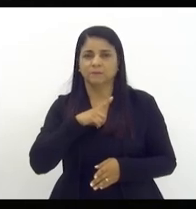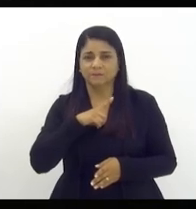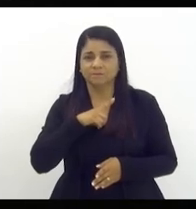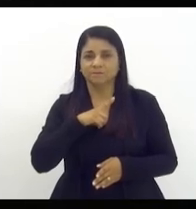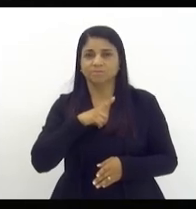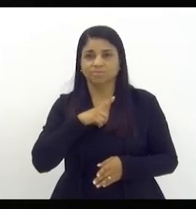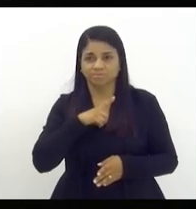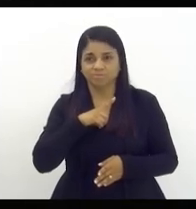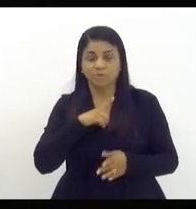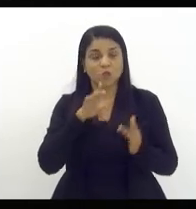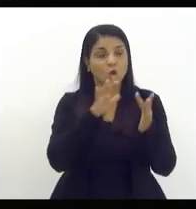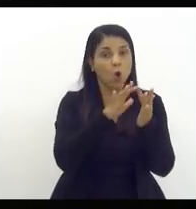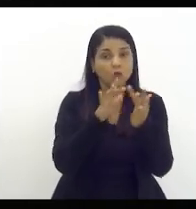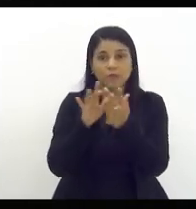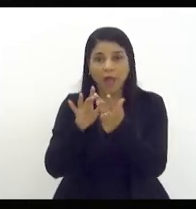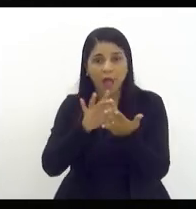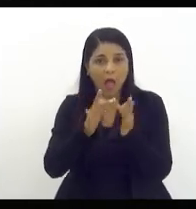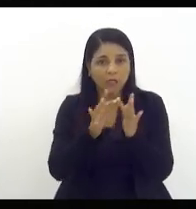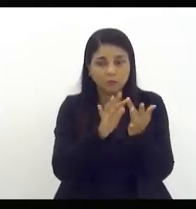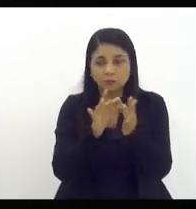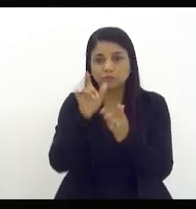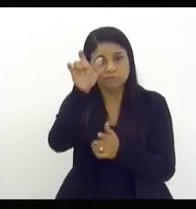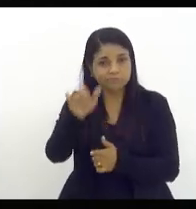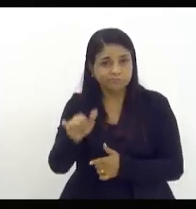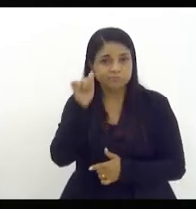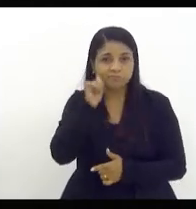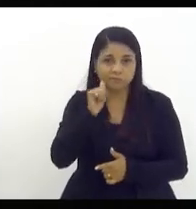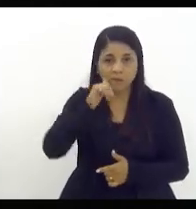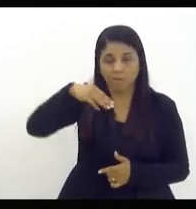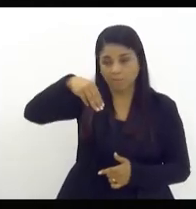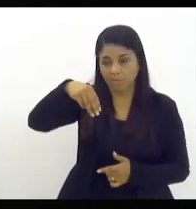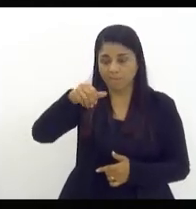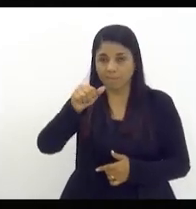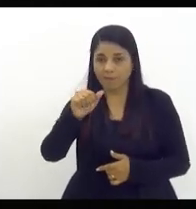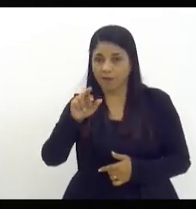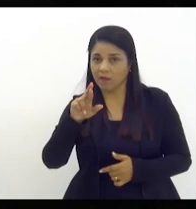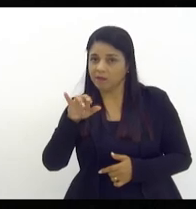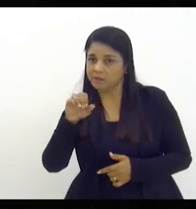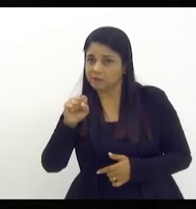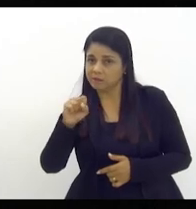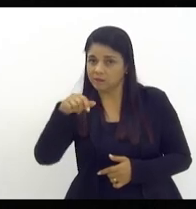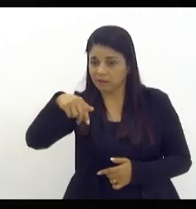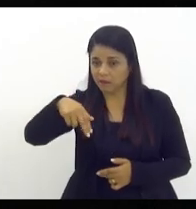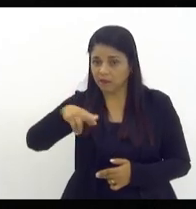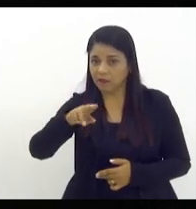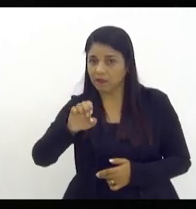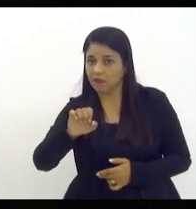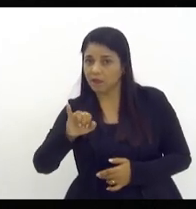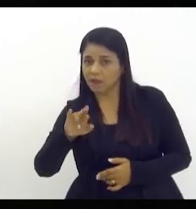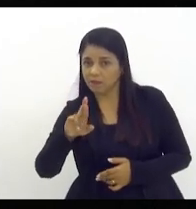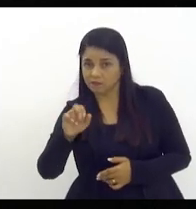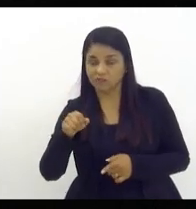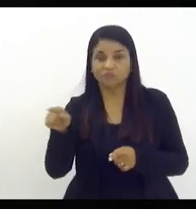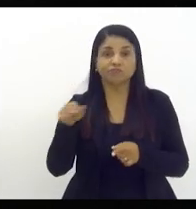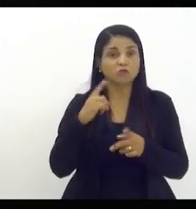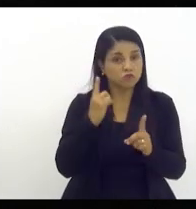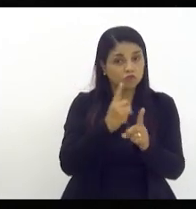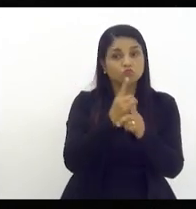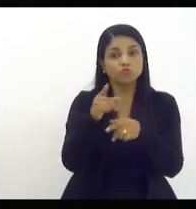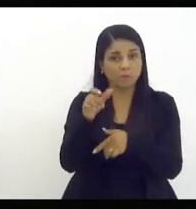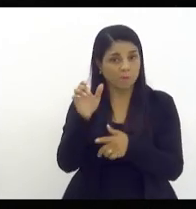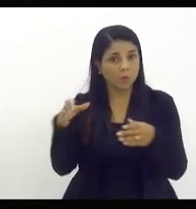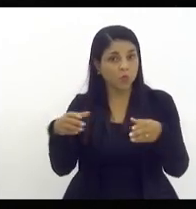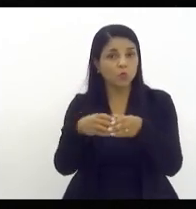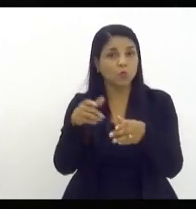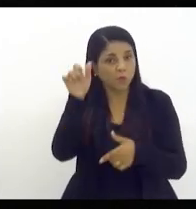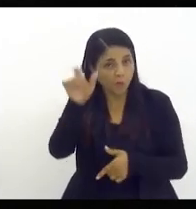que tem estado com essas mulheres, e nós fomos ao encontro de grupo de mulheres, inclusive a deputada Lucinha, nós